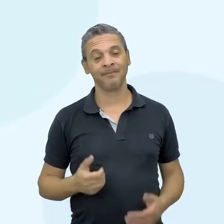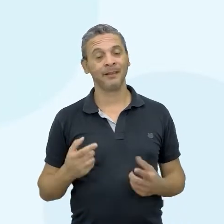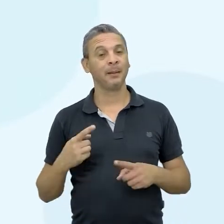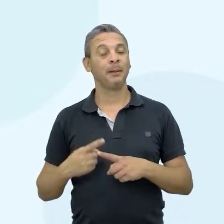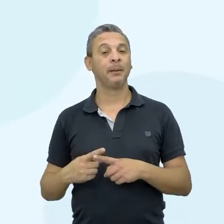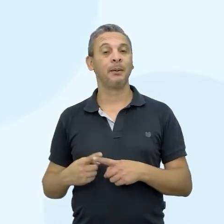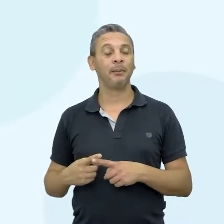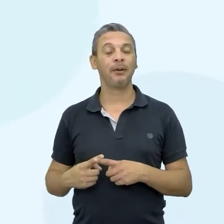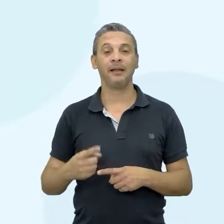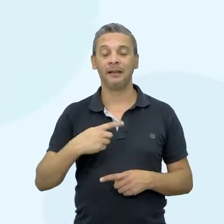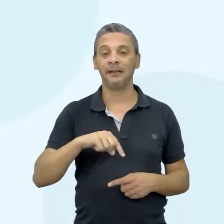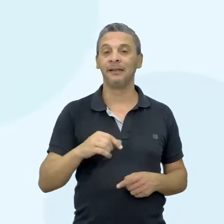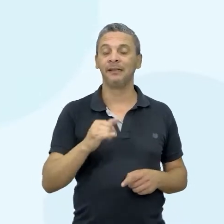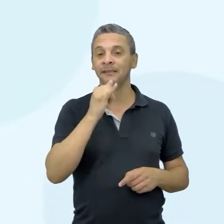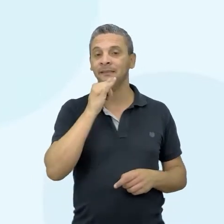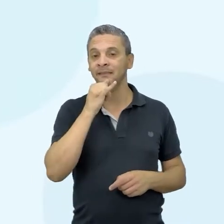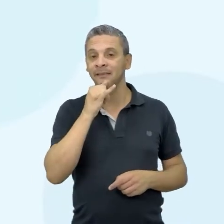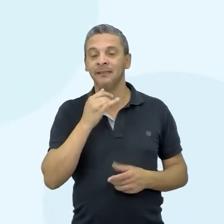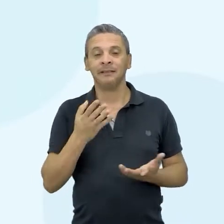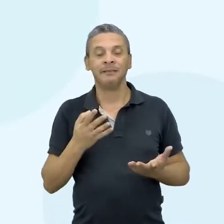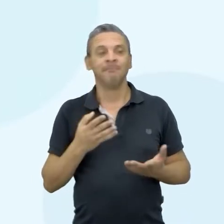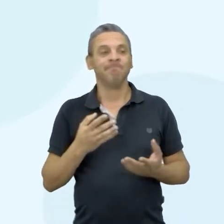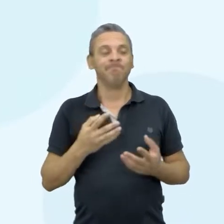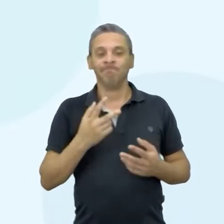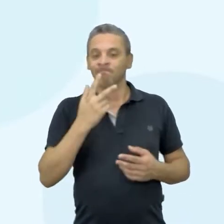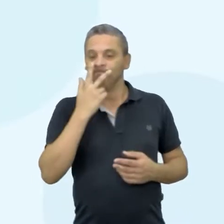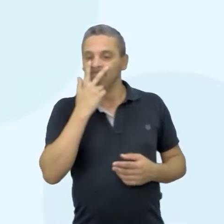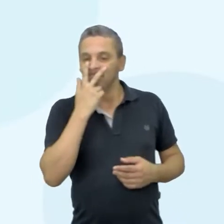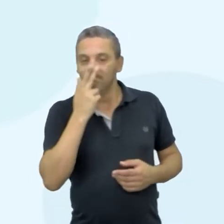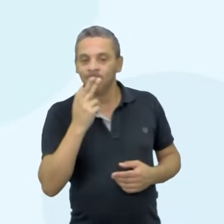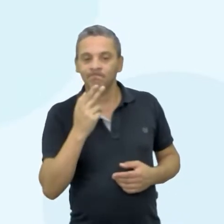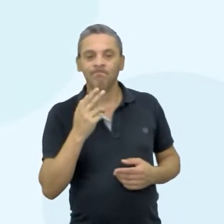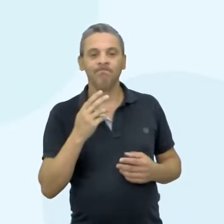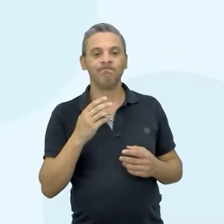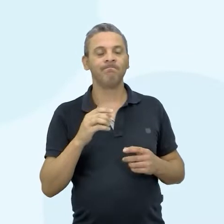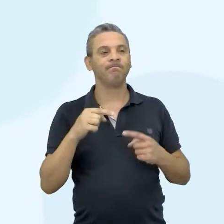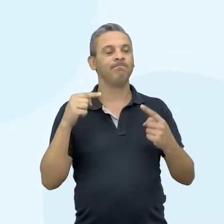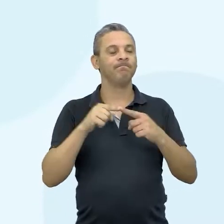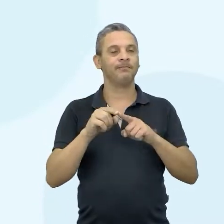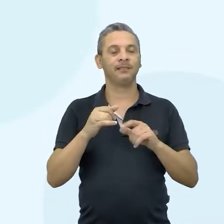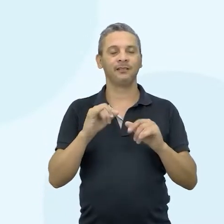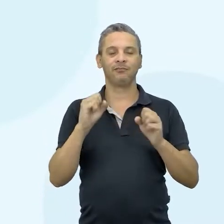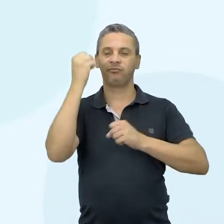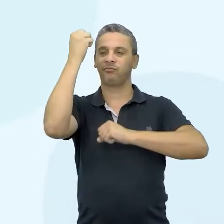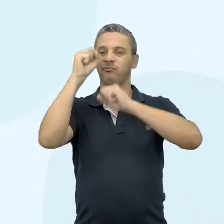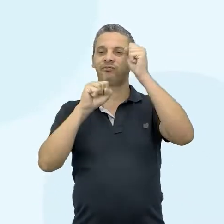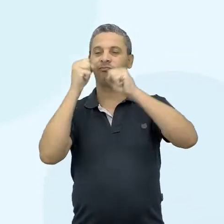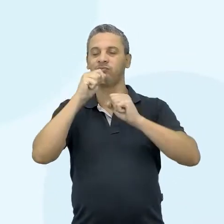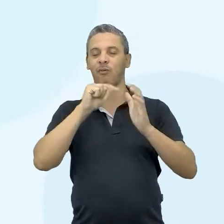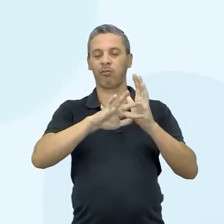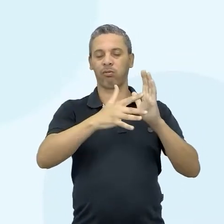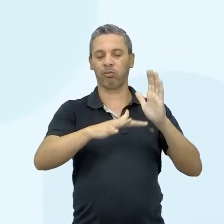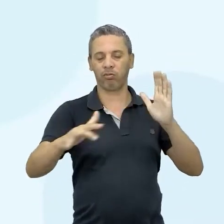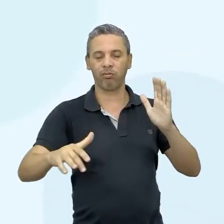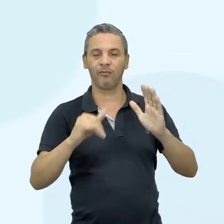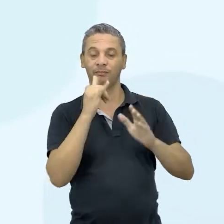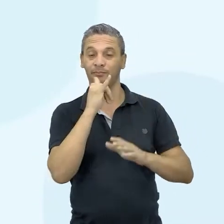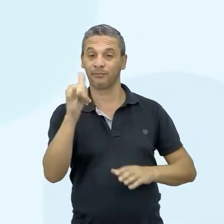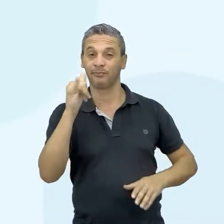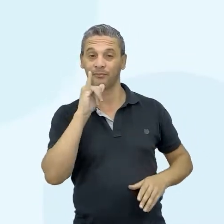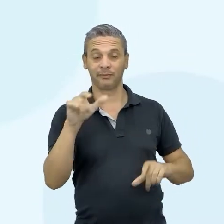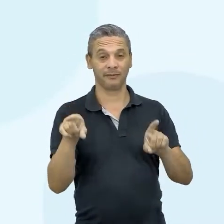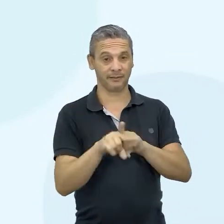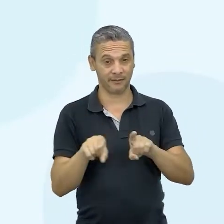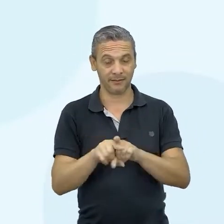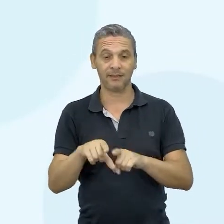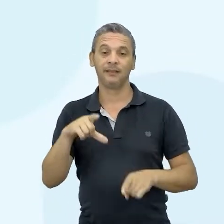quê? Além de apresentar uma matriz forte, né? Aqui no Brasil a gente já tem uma variedade, né, de matrizes